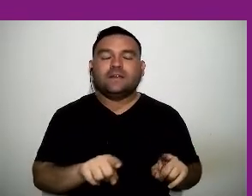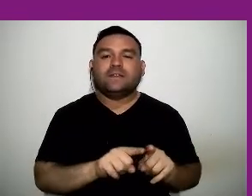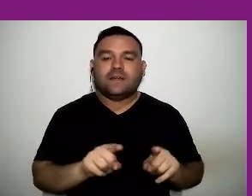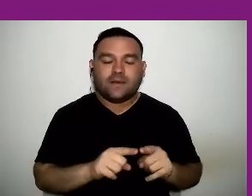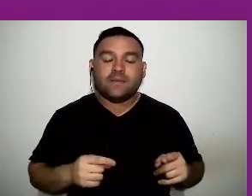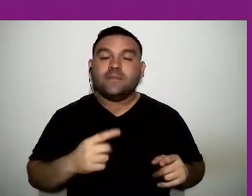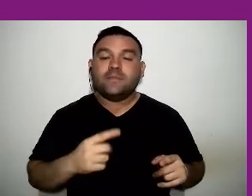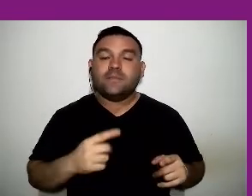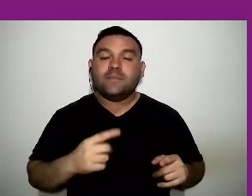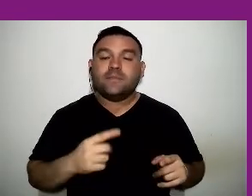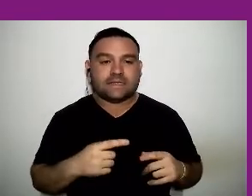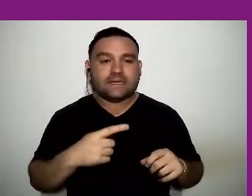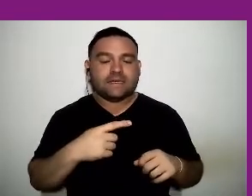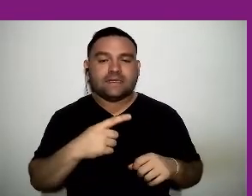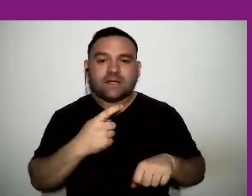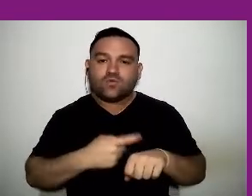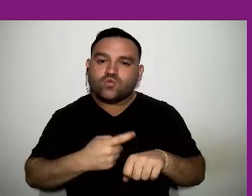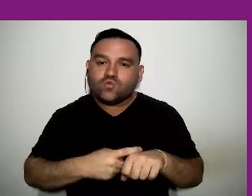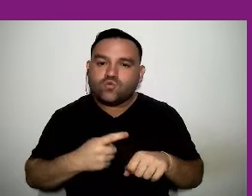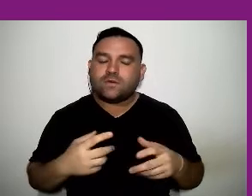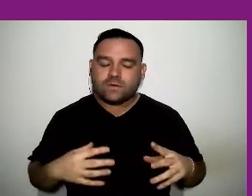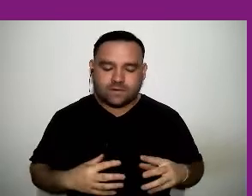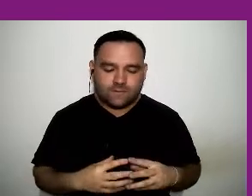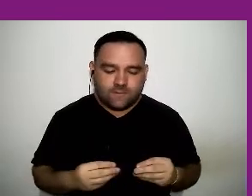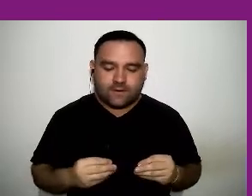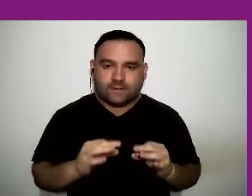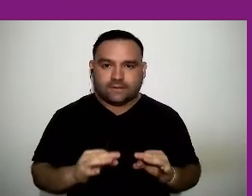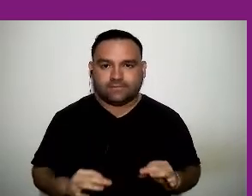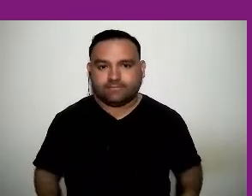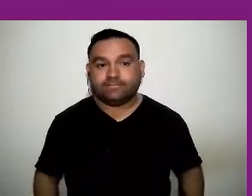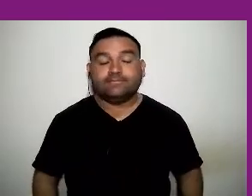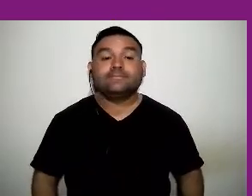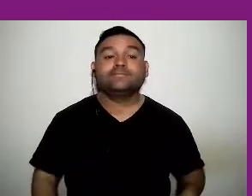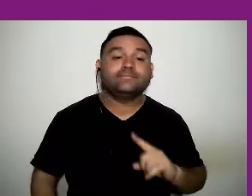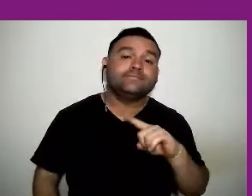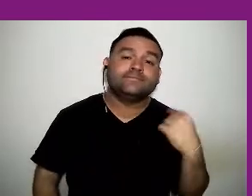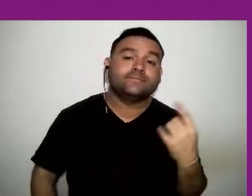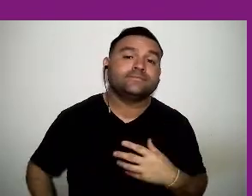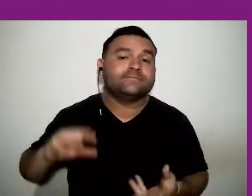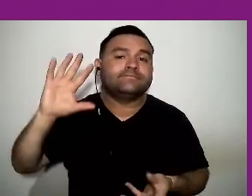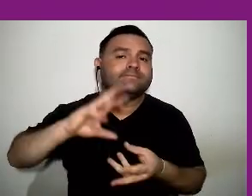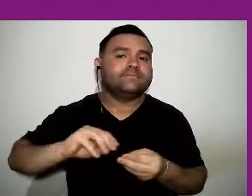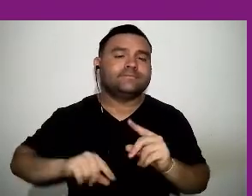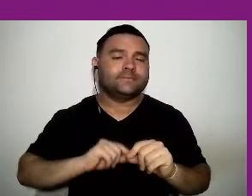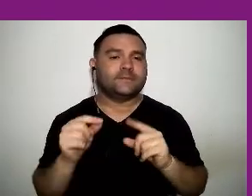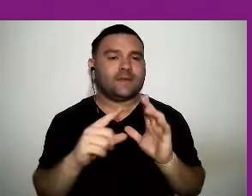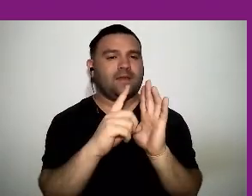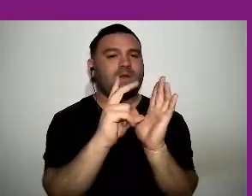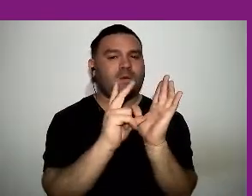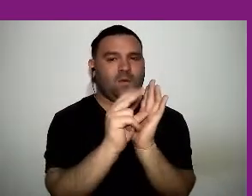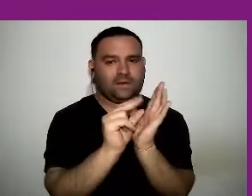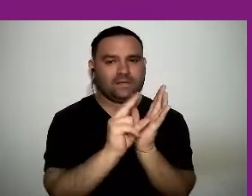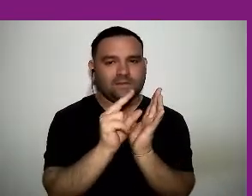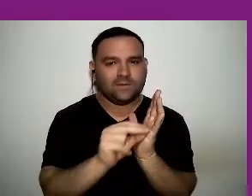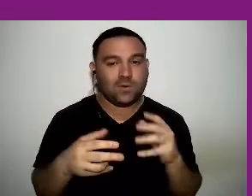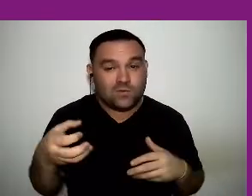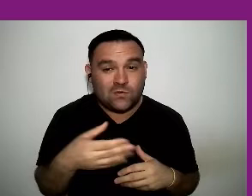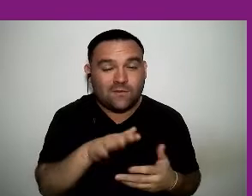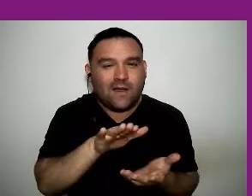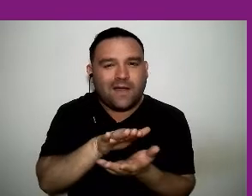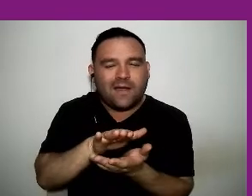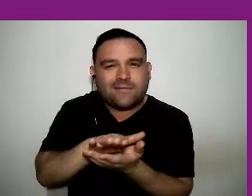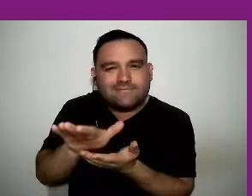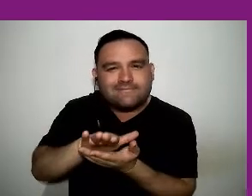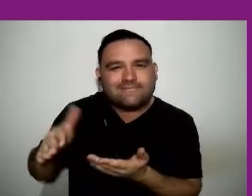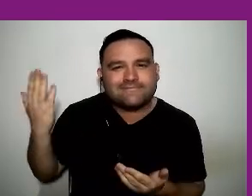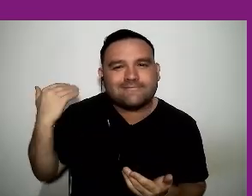coagulação. Bem, mais recentemente, o que nós resolvemos fazer, e esse artigo está bem fresquinho, foi